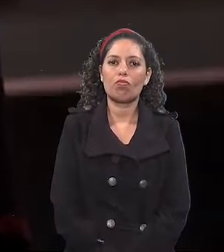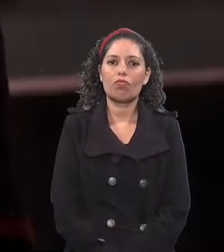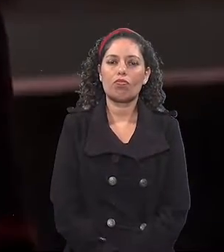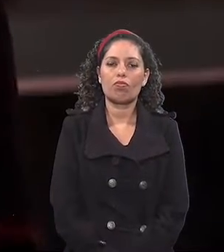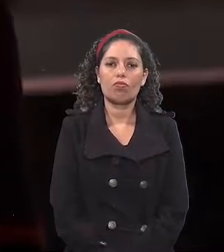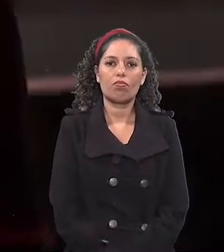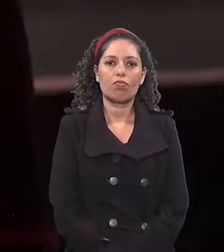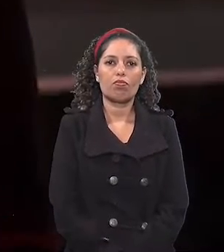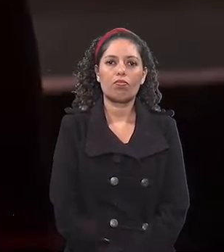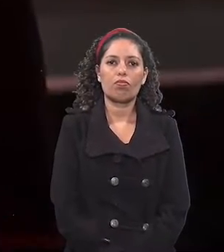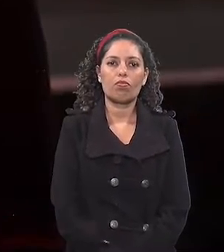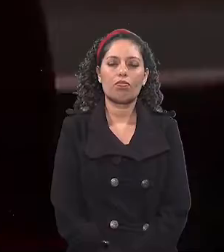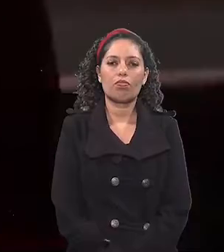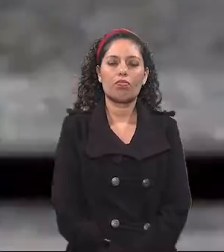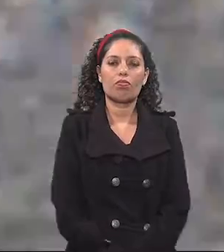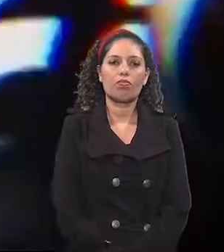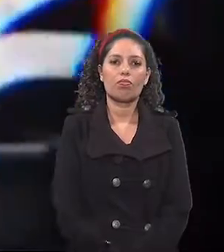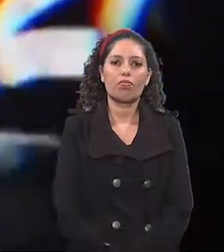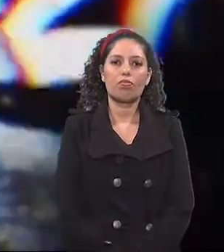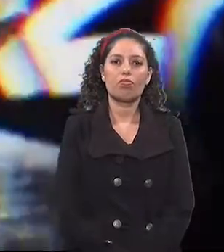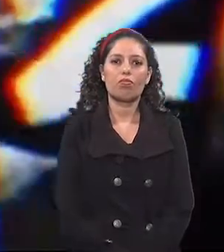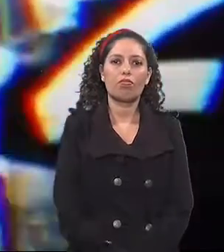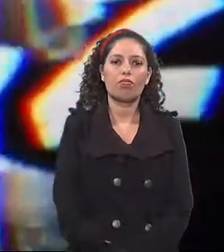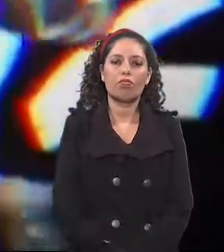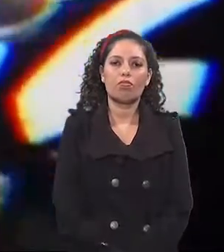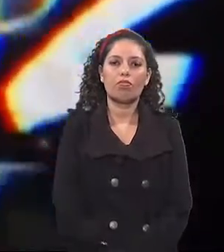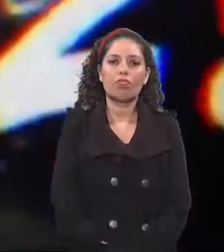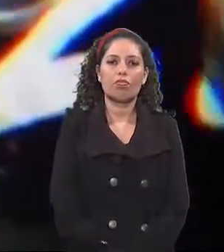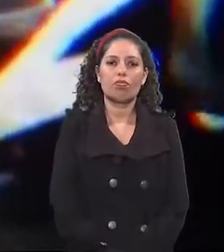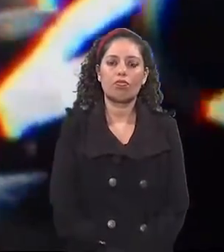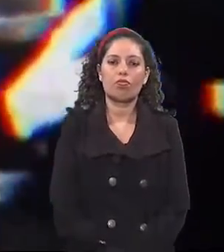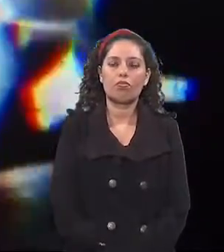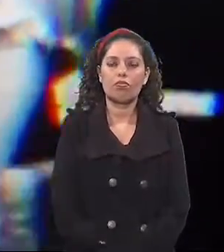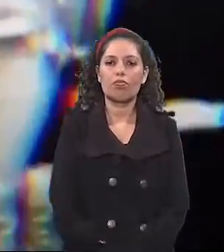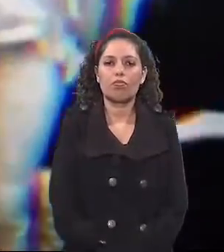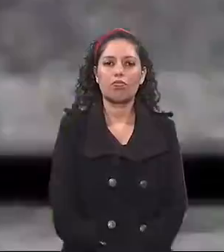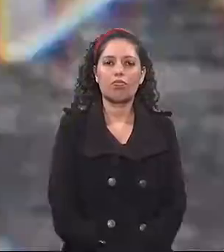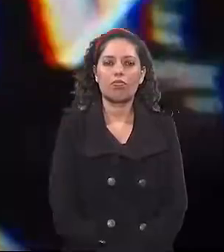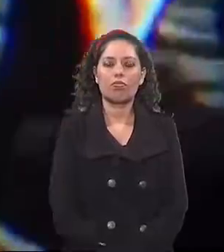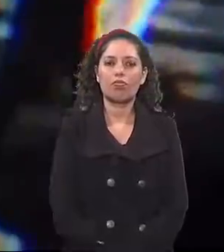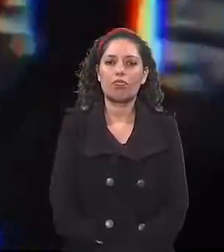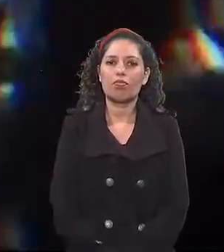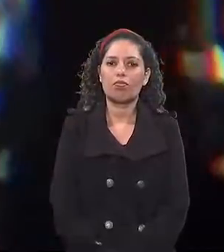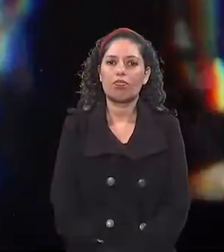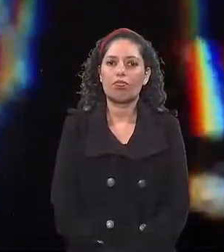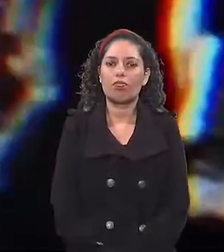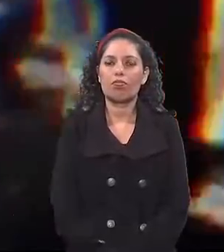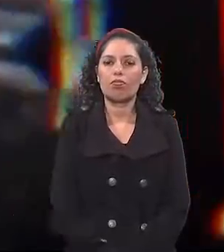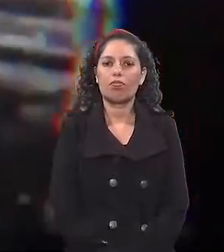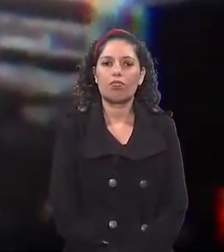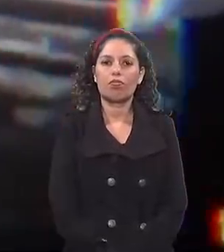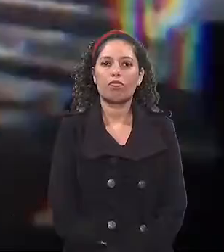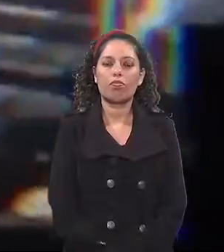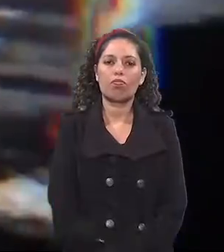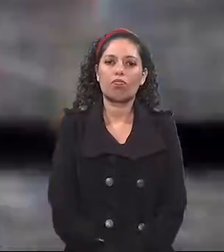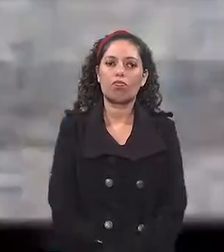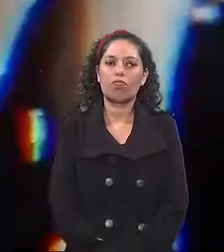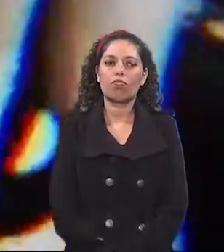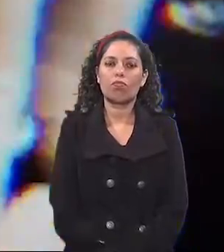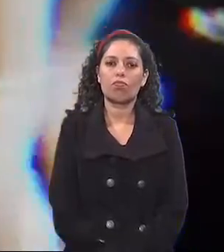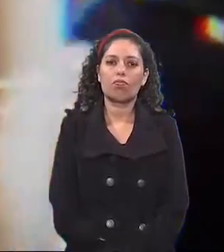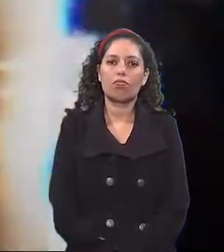dizer, favela vem dizer, a rua vem dizer, é nós por nós. Hoje o quilombo vem